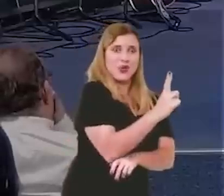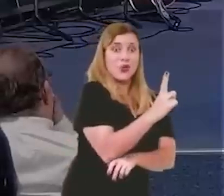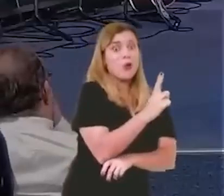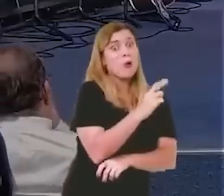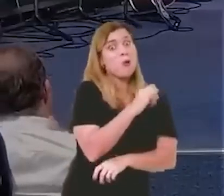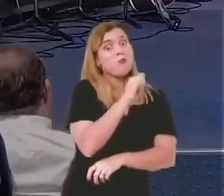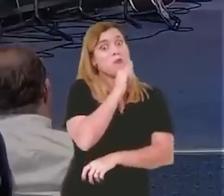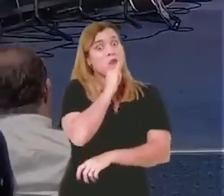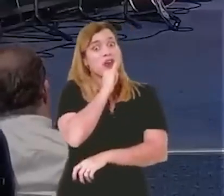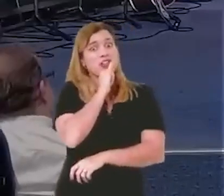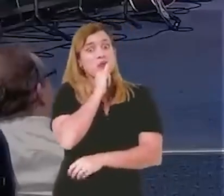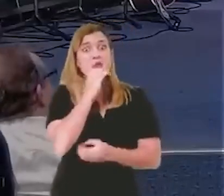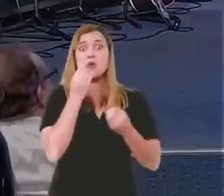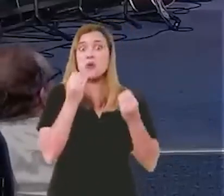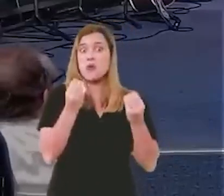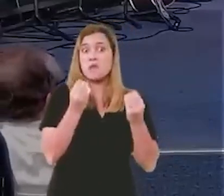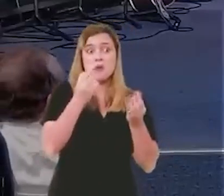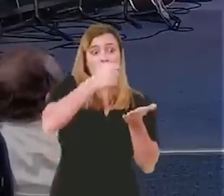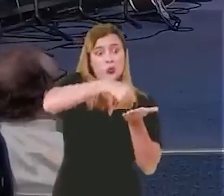Suponhamos.